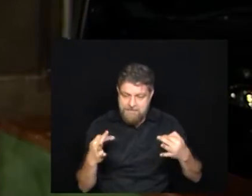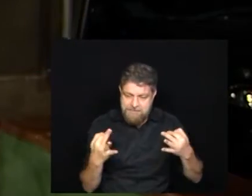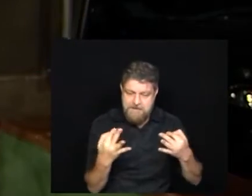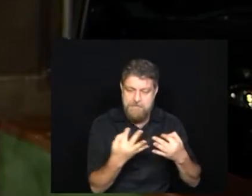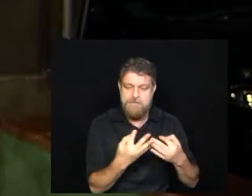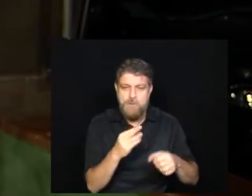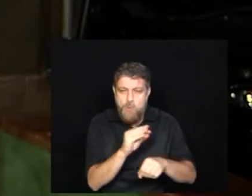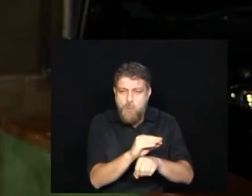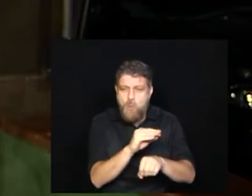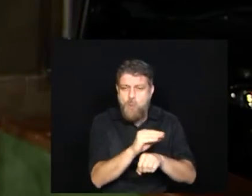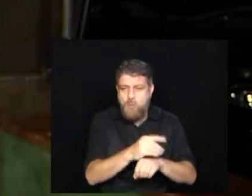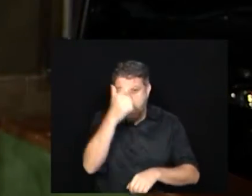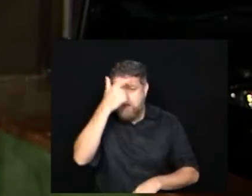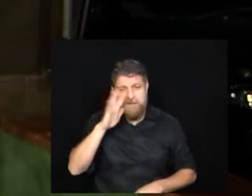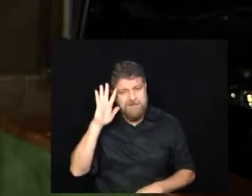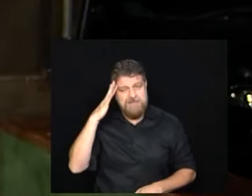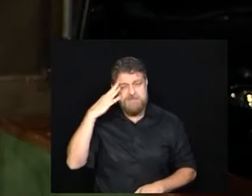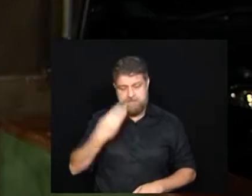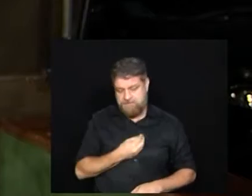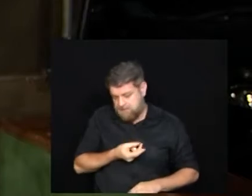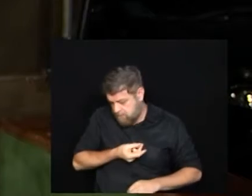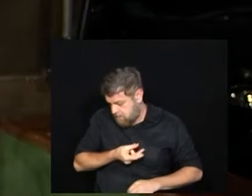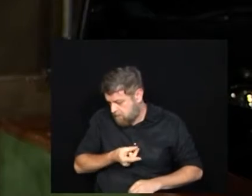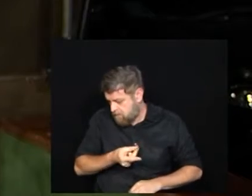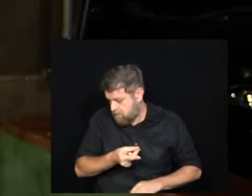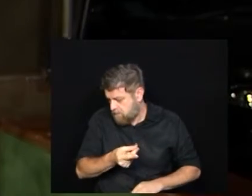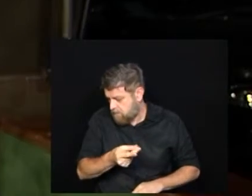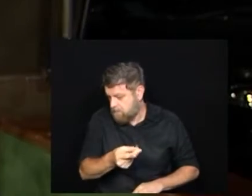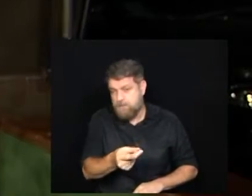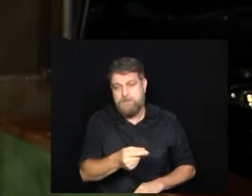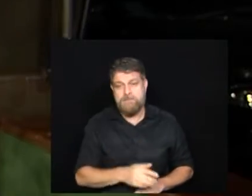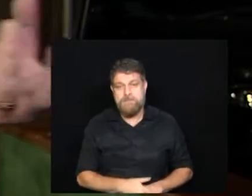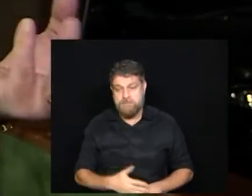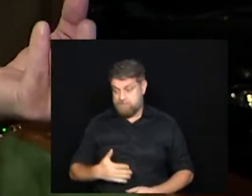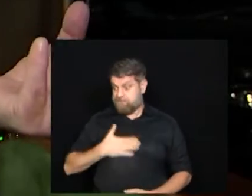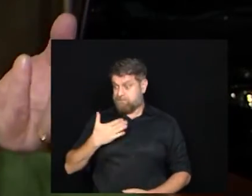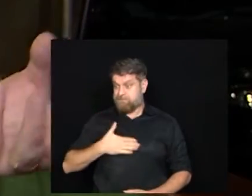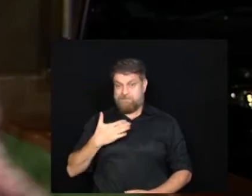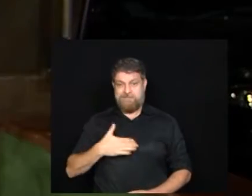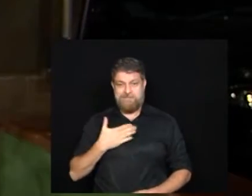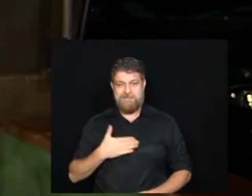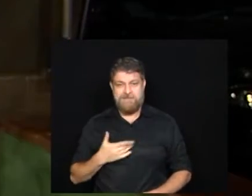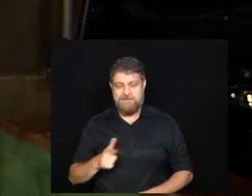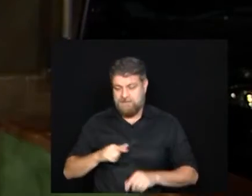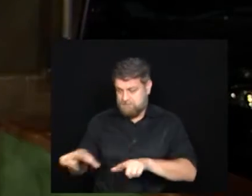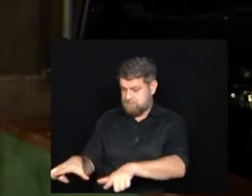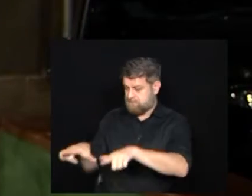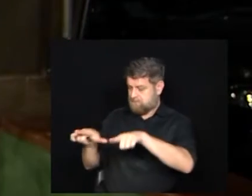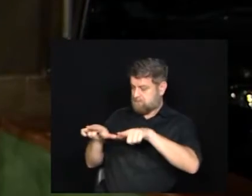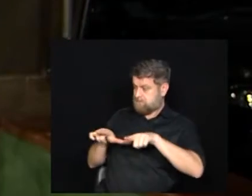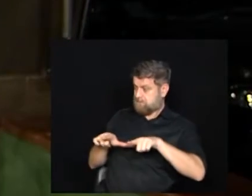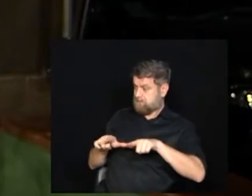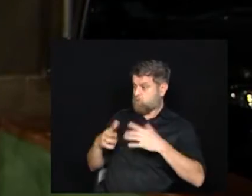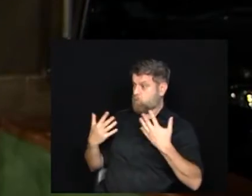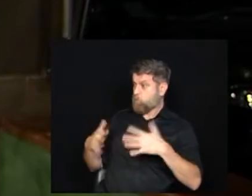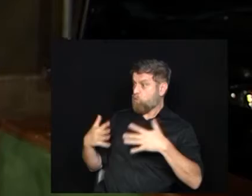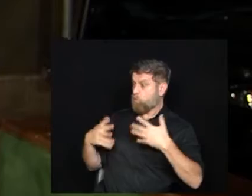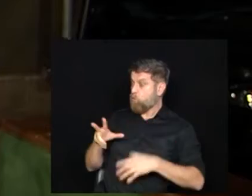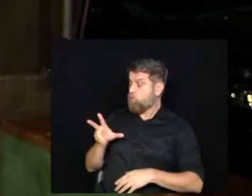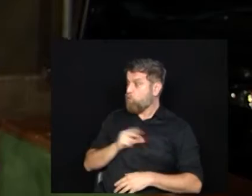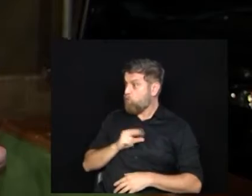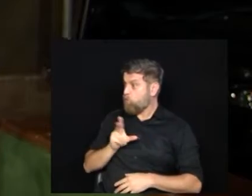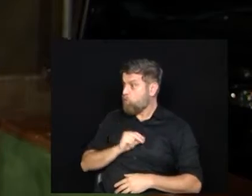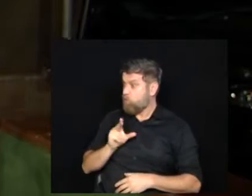aqui que eu decidi ficar pro resto da minha vida. E de repente, ser homenageado, prestigiado com